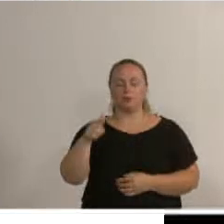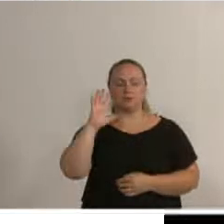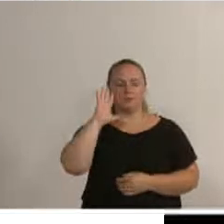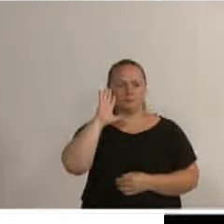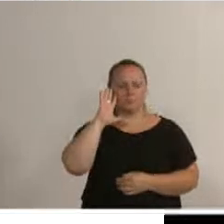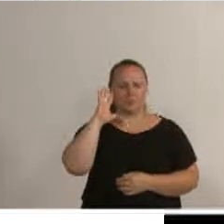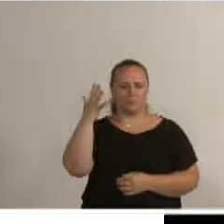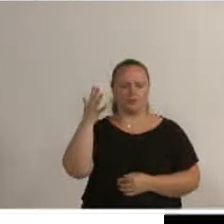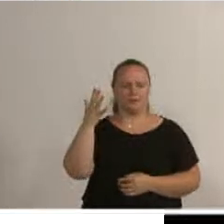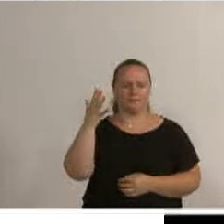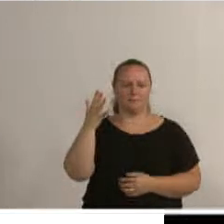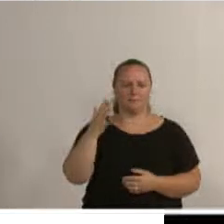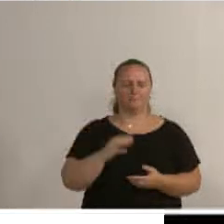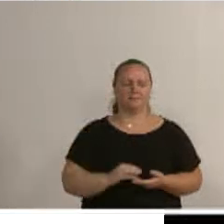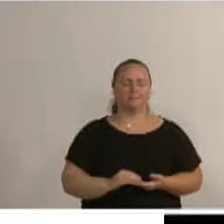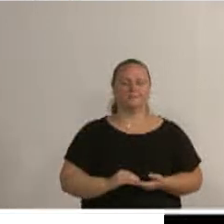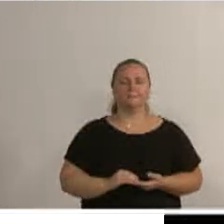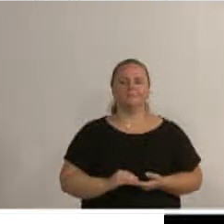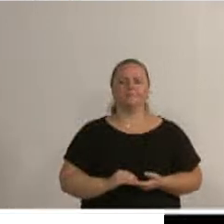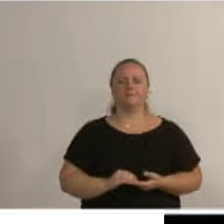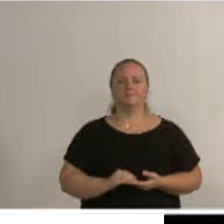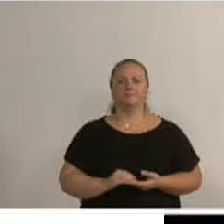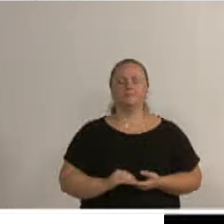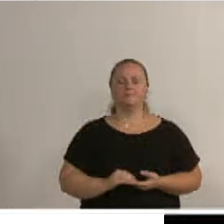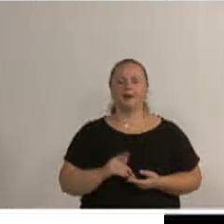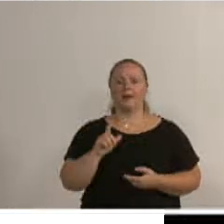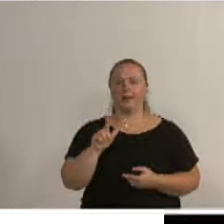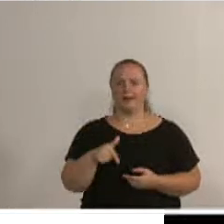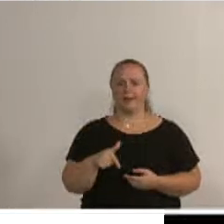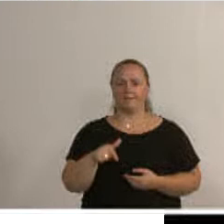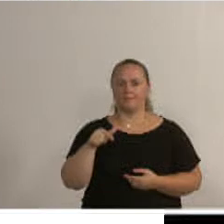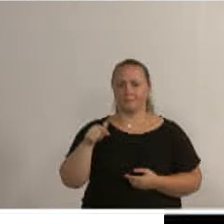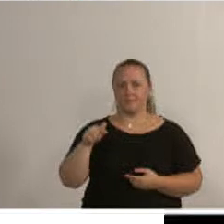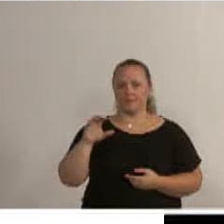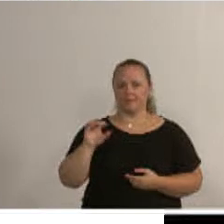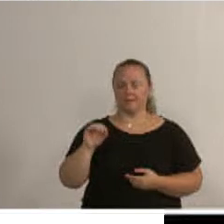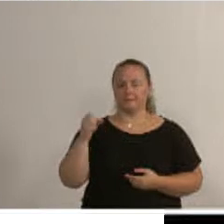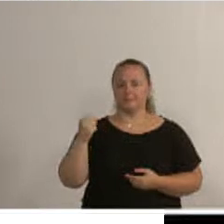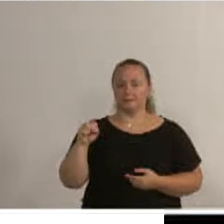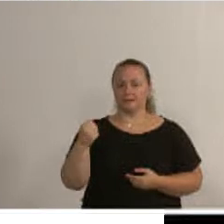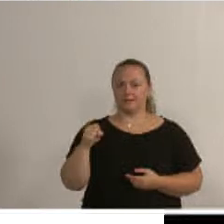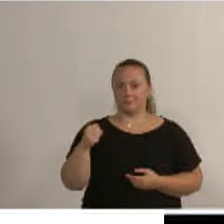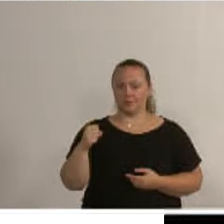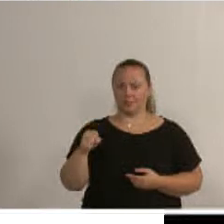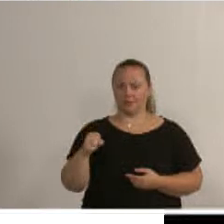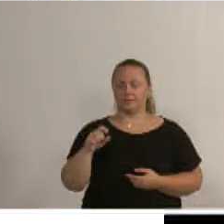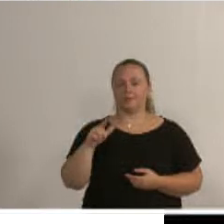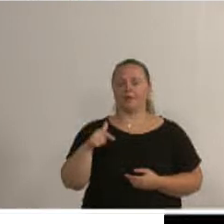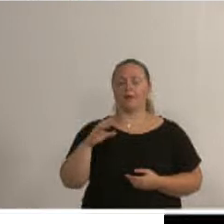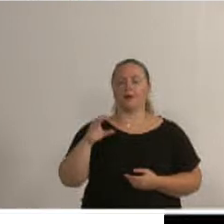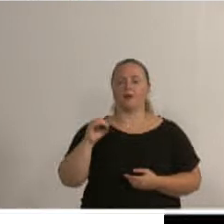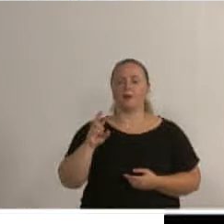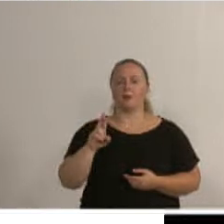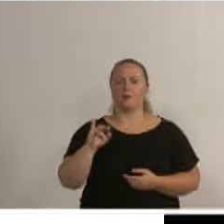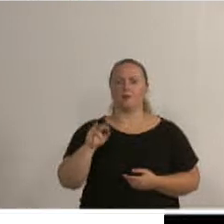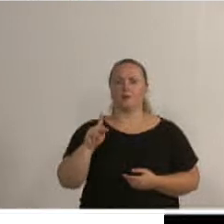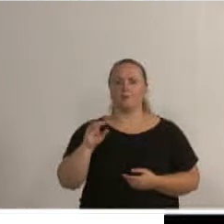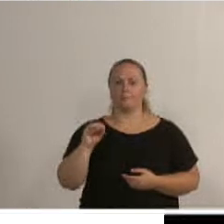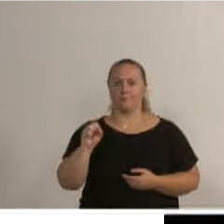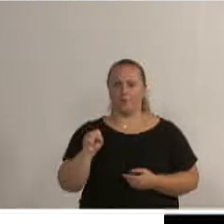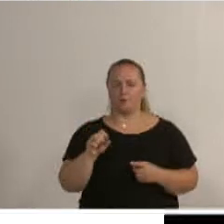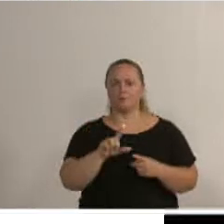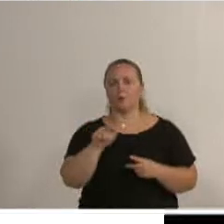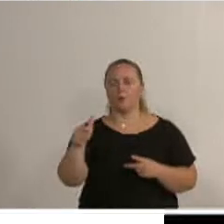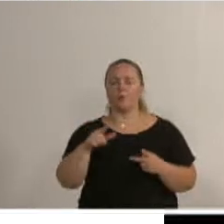pela comissão, é a adequação do traçado da linha 708 e da linha 904. A 708 é a Coripós e a 904 é a Lúcio